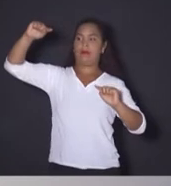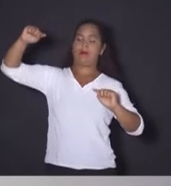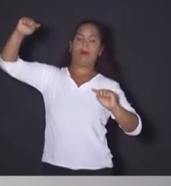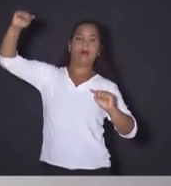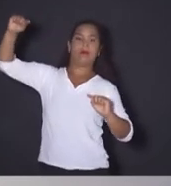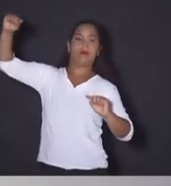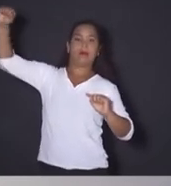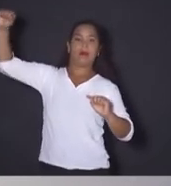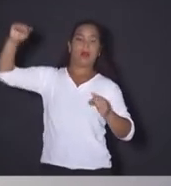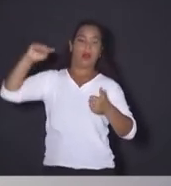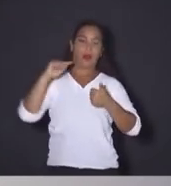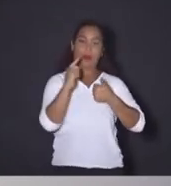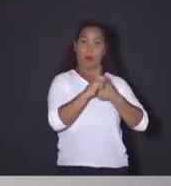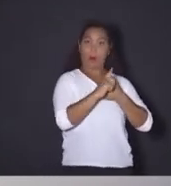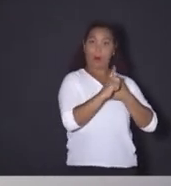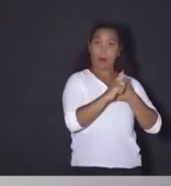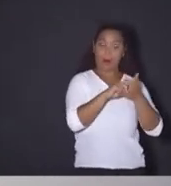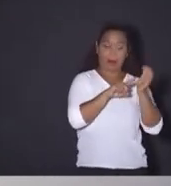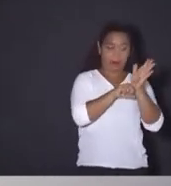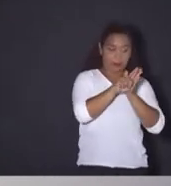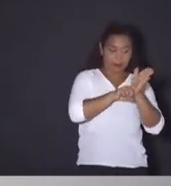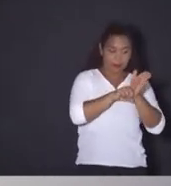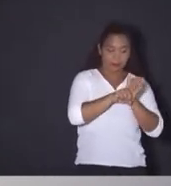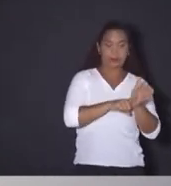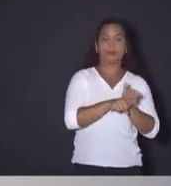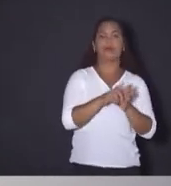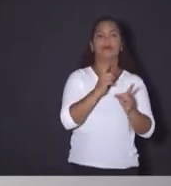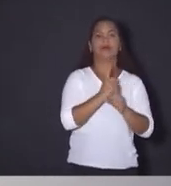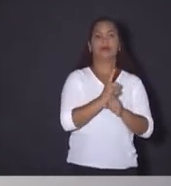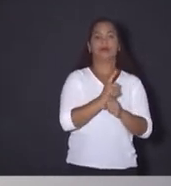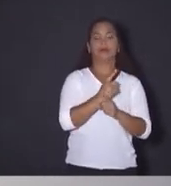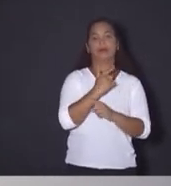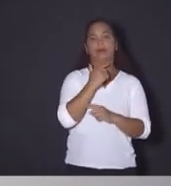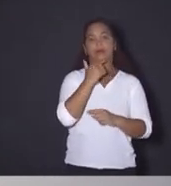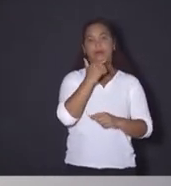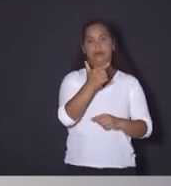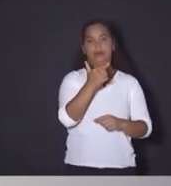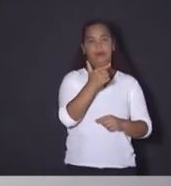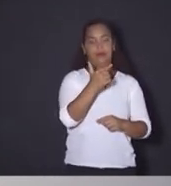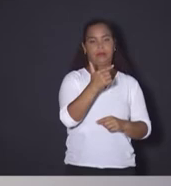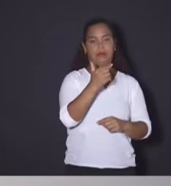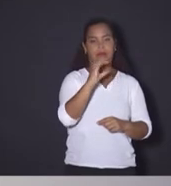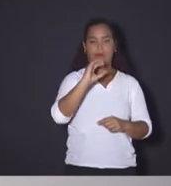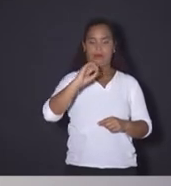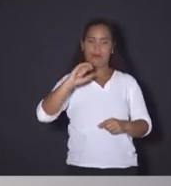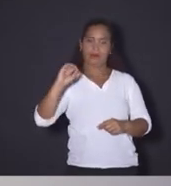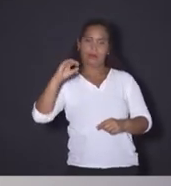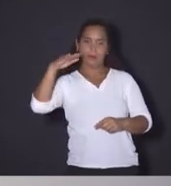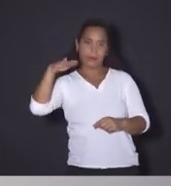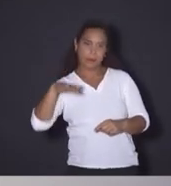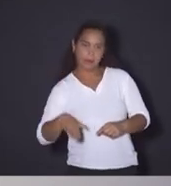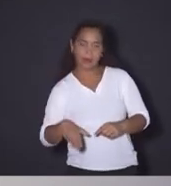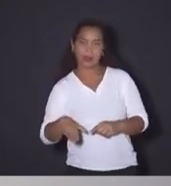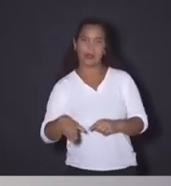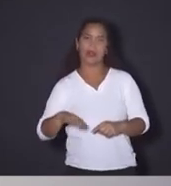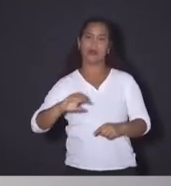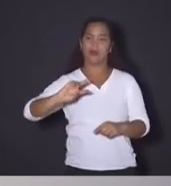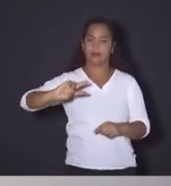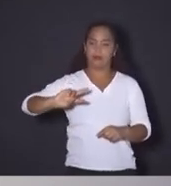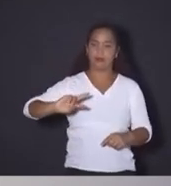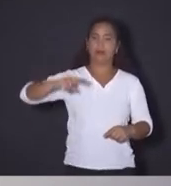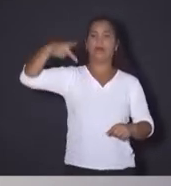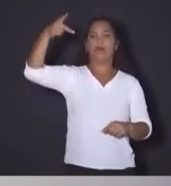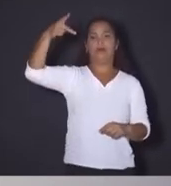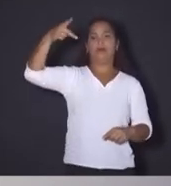então na primeira edição do fsm a gente tinha menos de 200 categorias diagnósticas e esse número explode